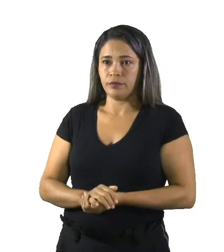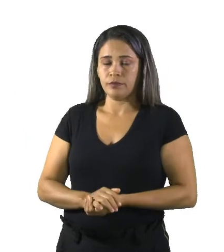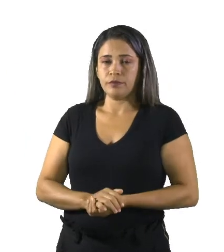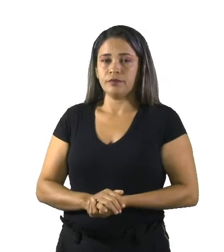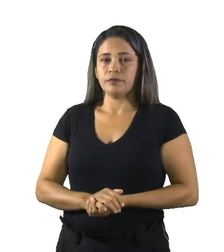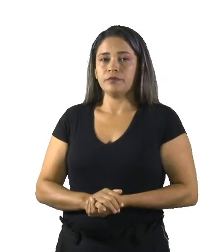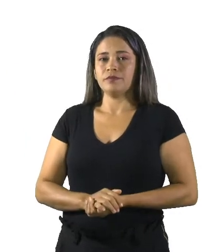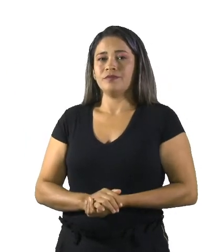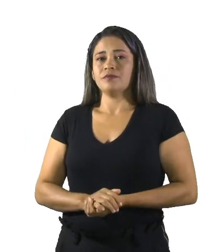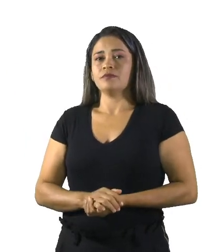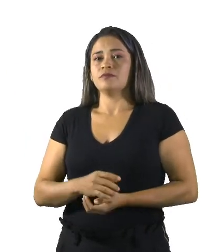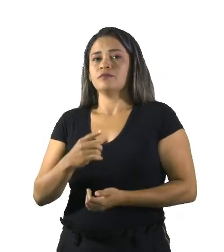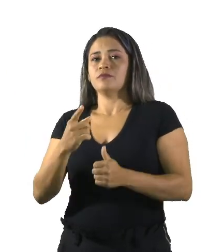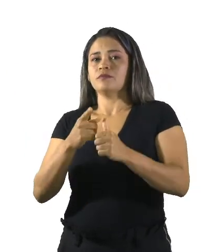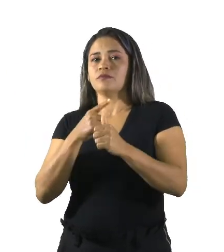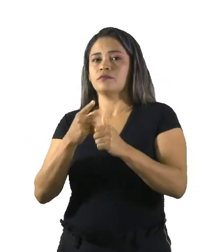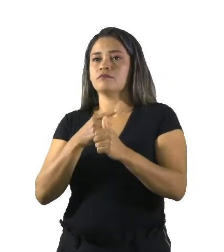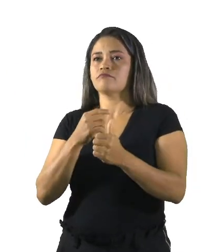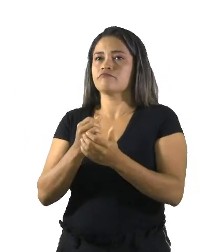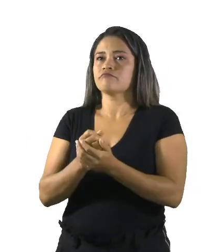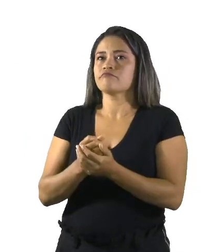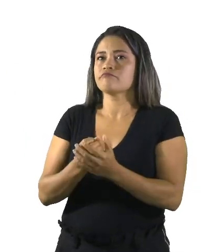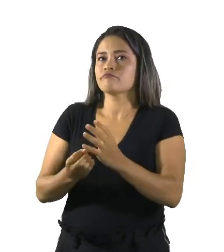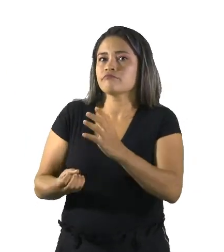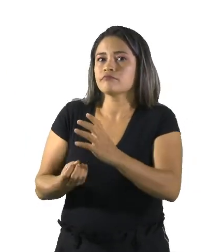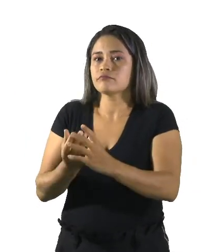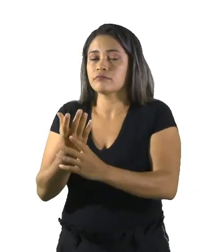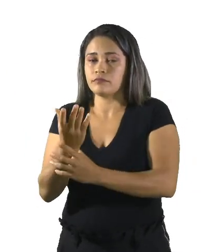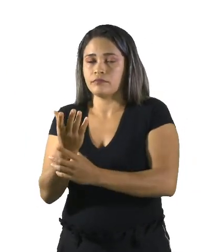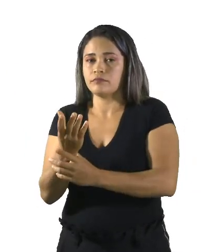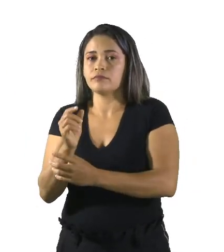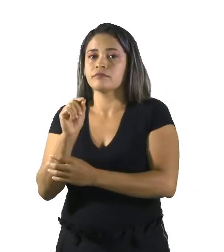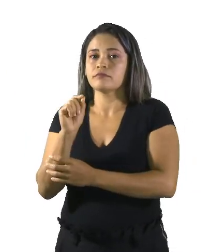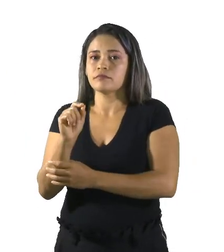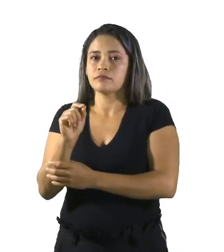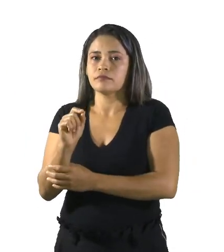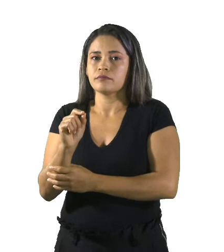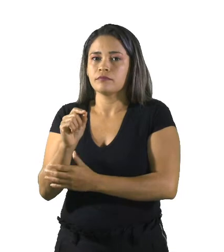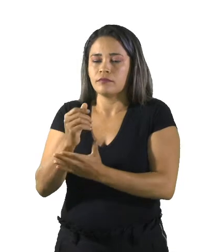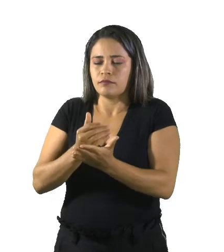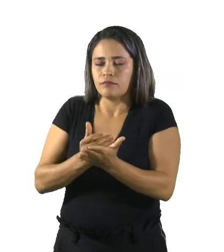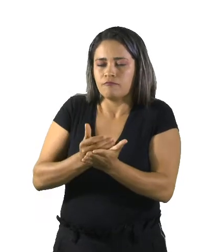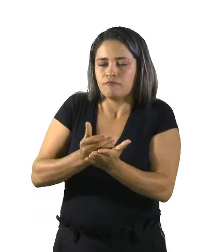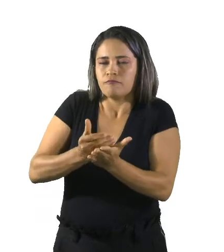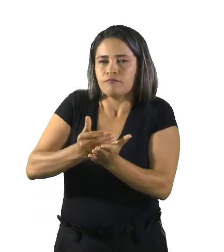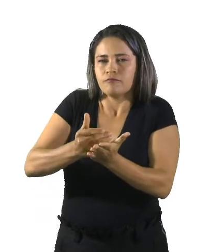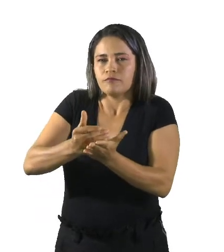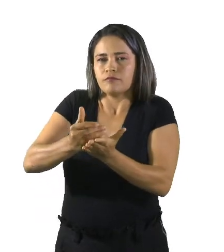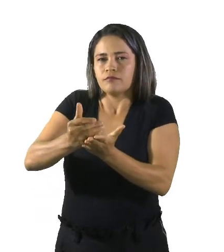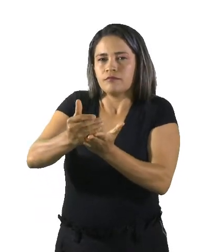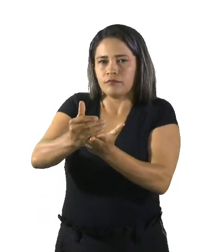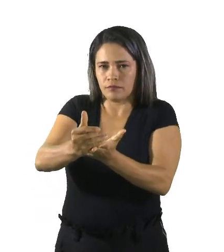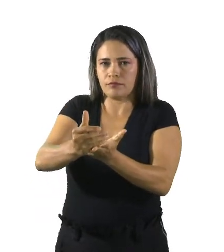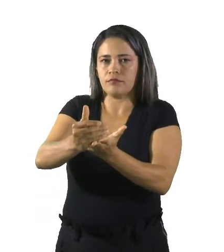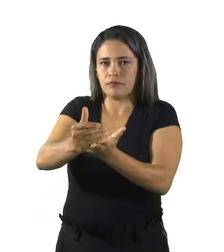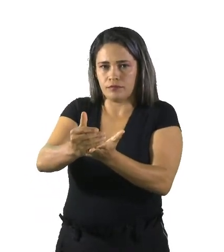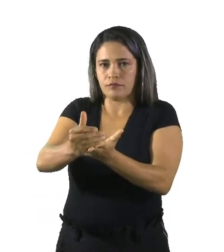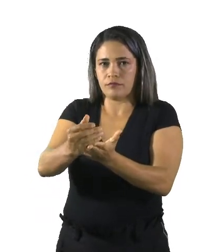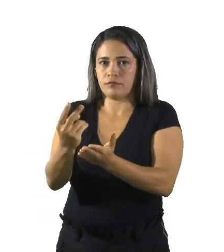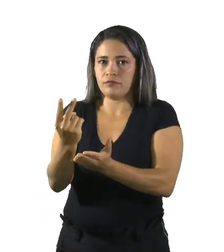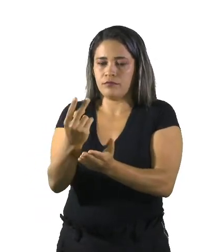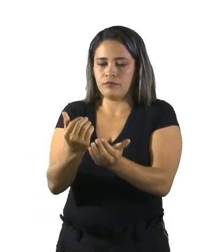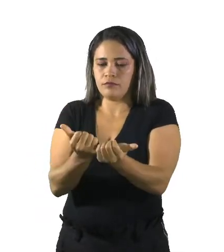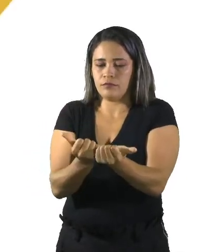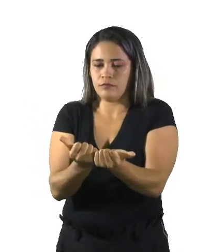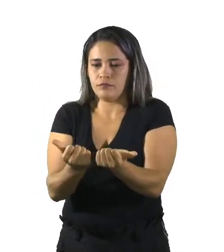primeiro deles é a origem. A origem é exatamente o ponto onde essas duas semirretas começam